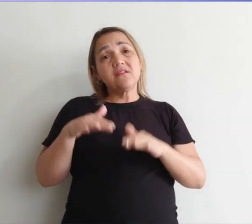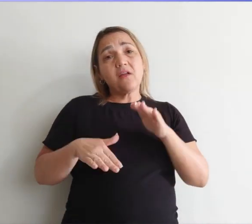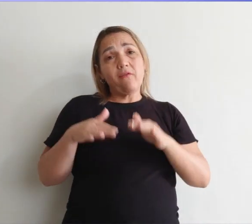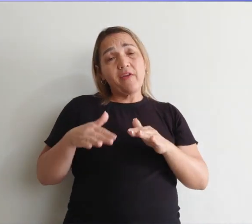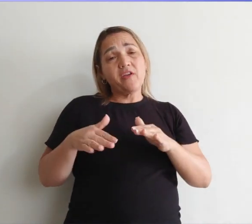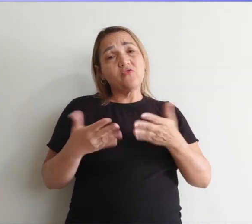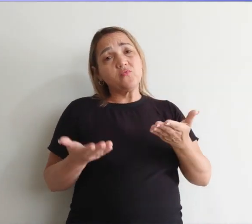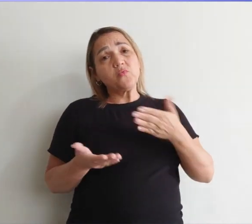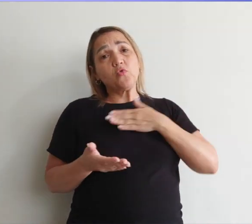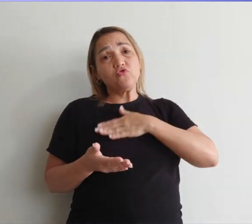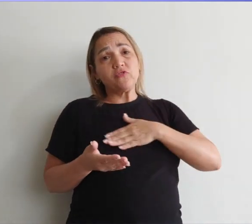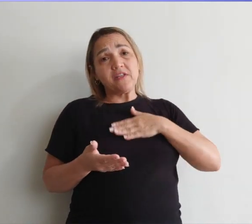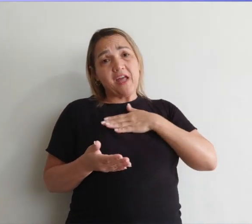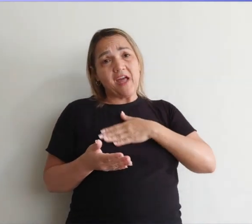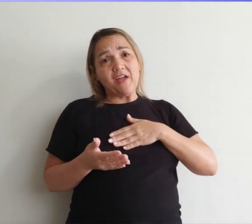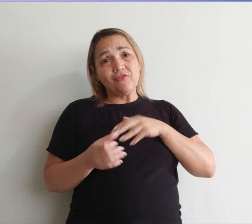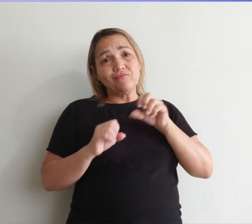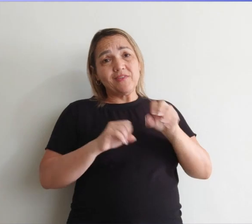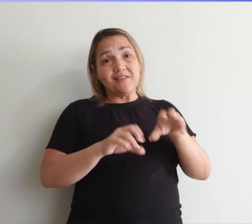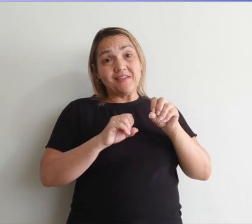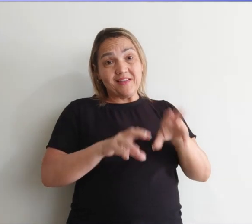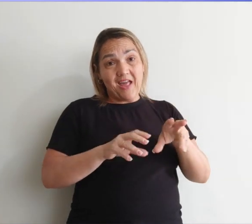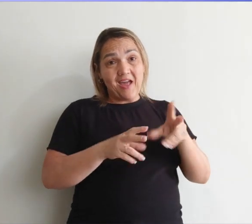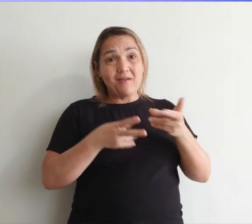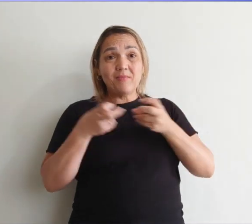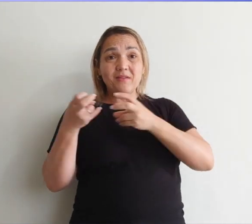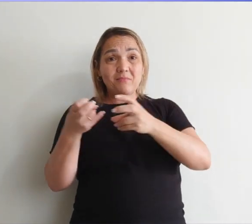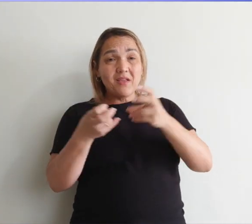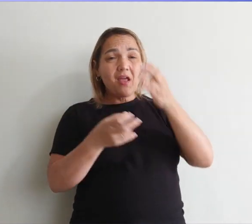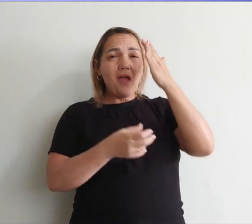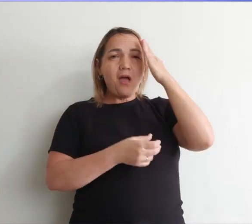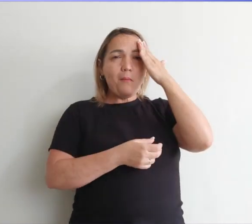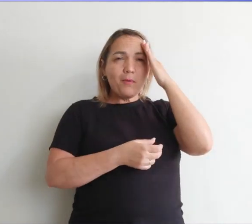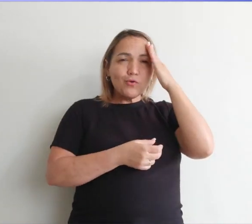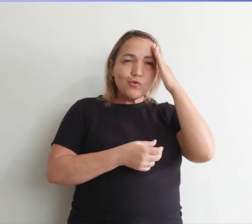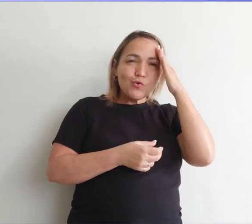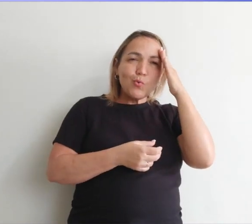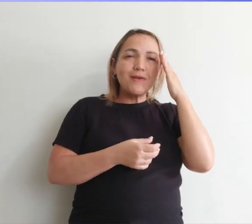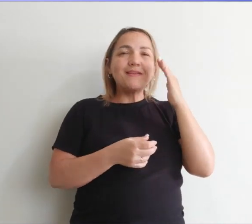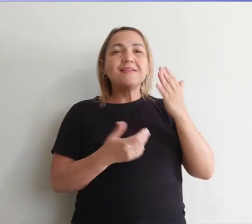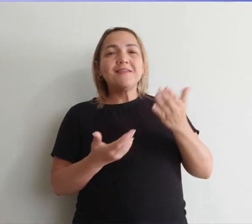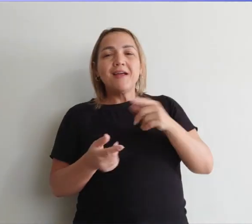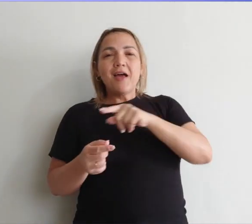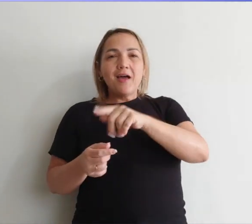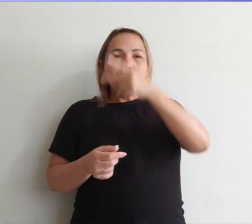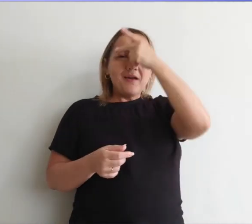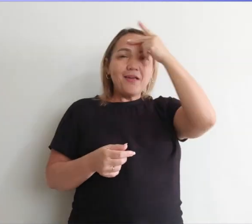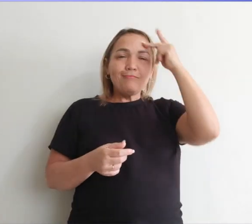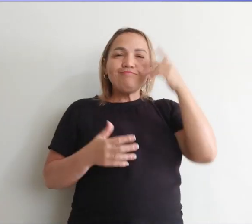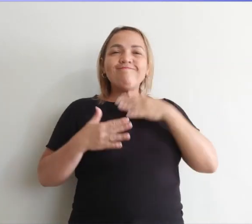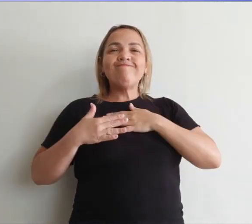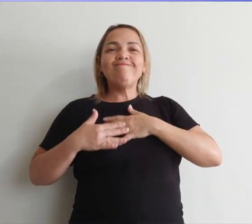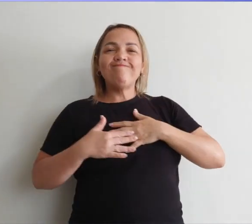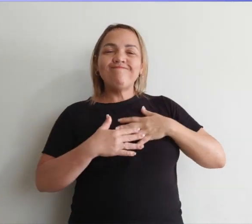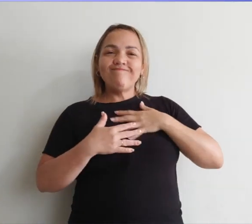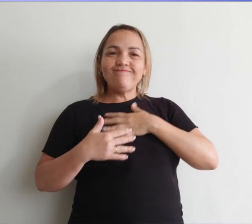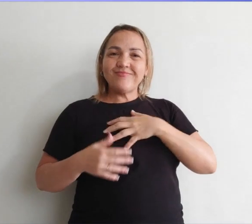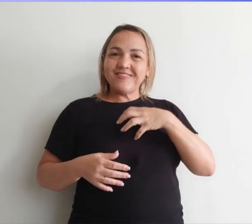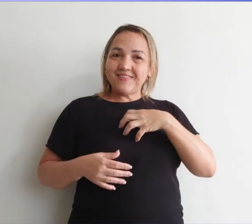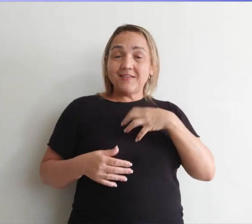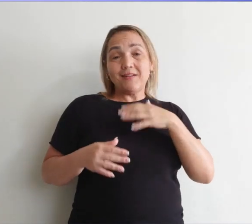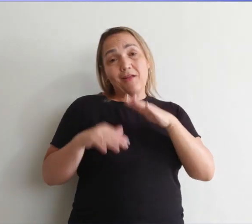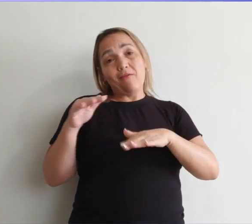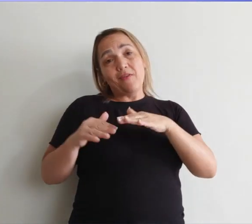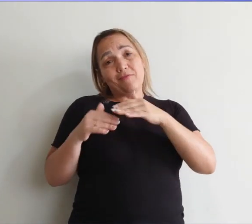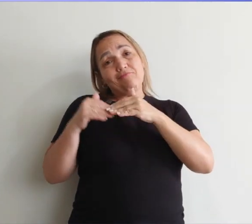talvez, assim, gostar de dar aula hoje, né? Gostar de ver as pessoas entendendo. Isso é, assim, um prazer muito grande. Talvez o